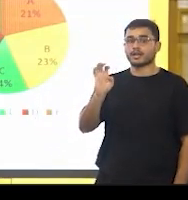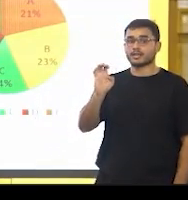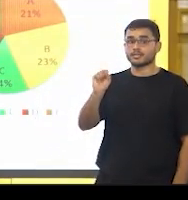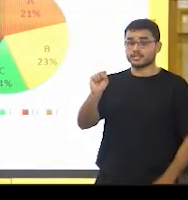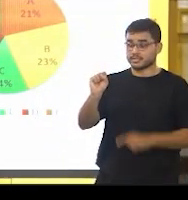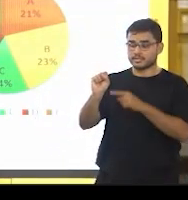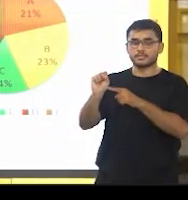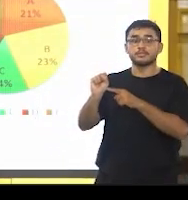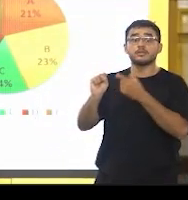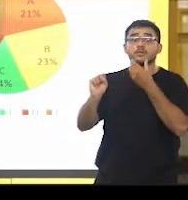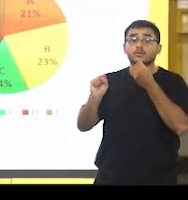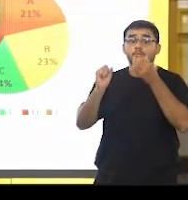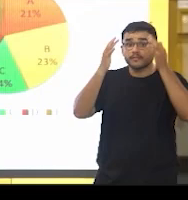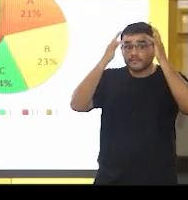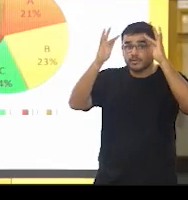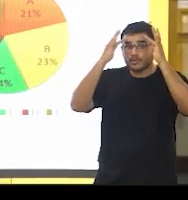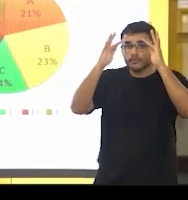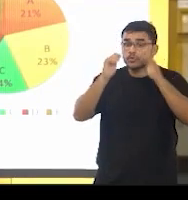é